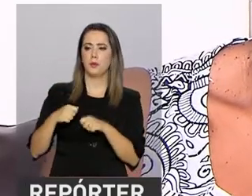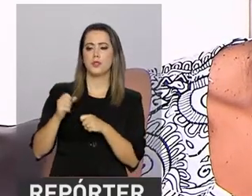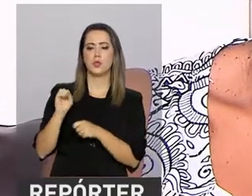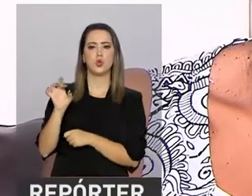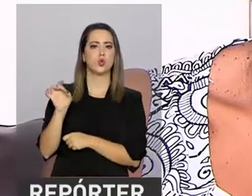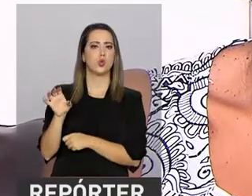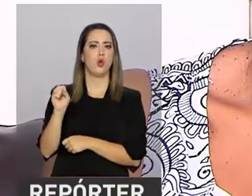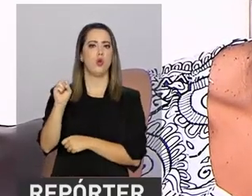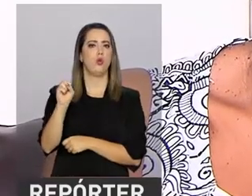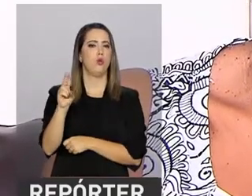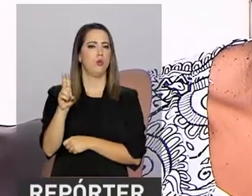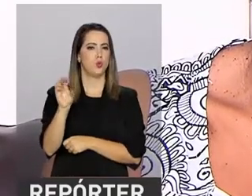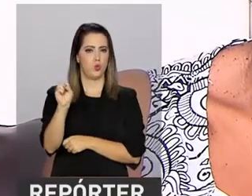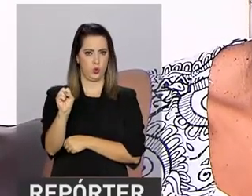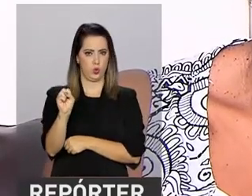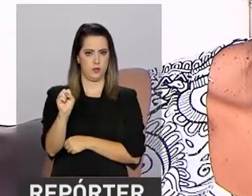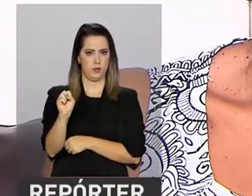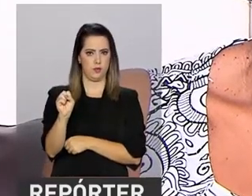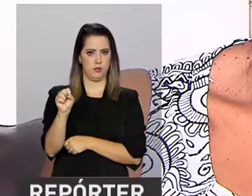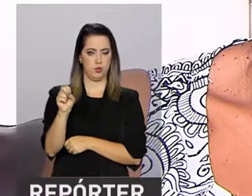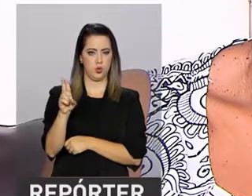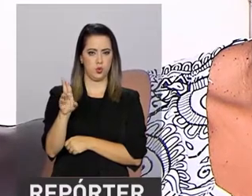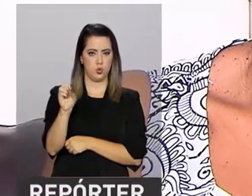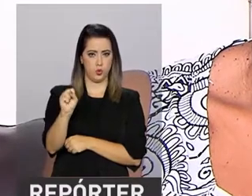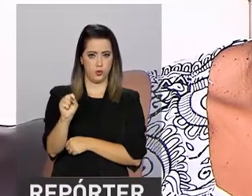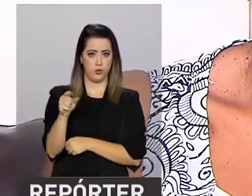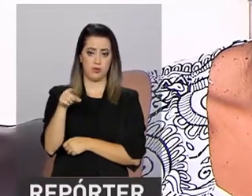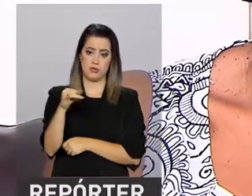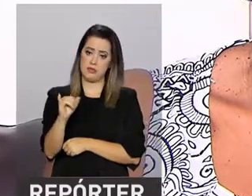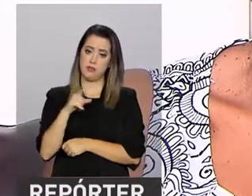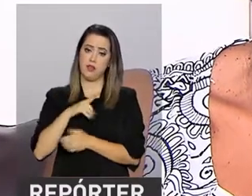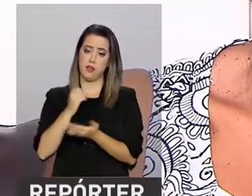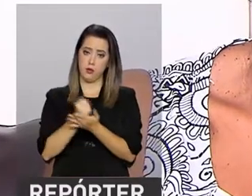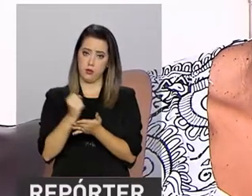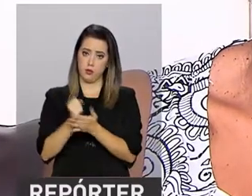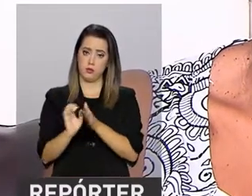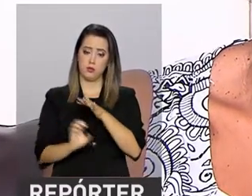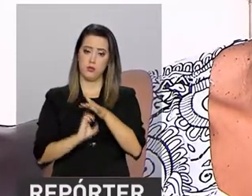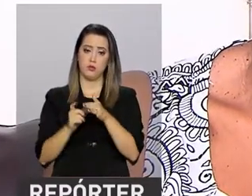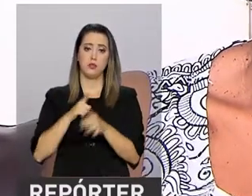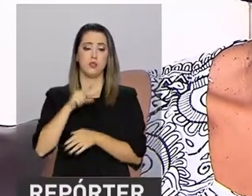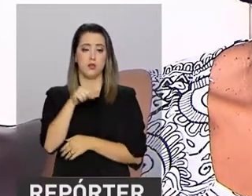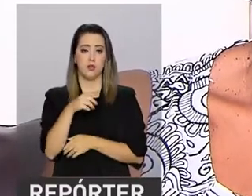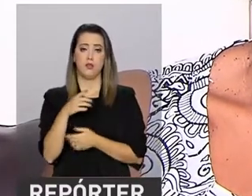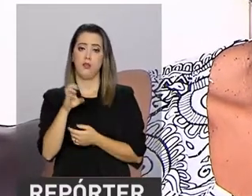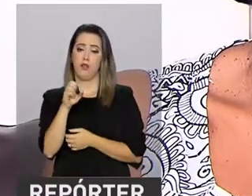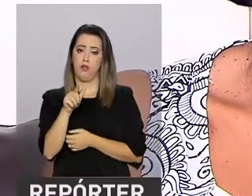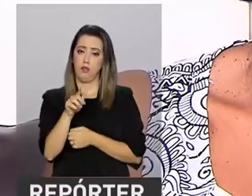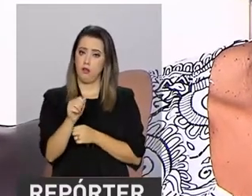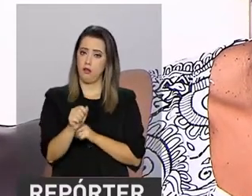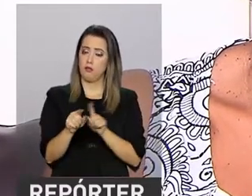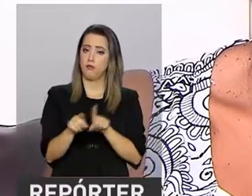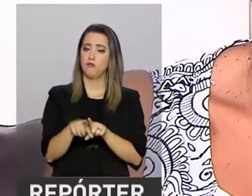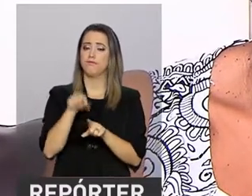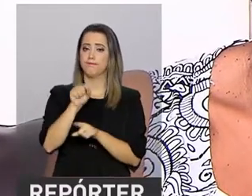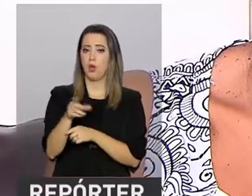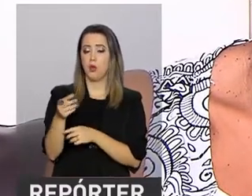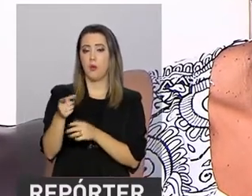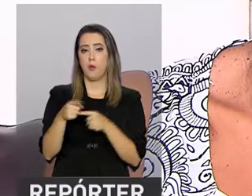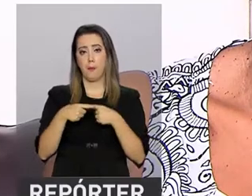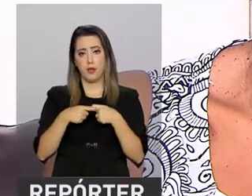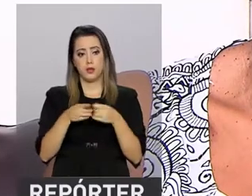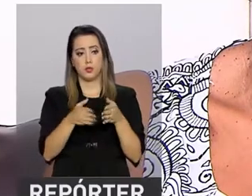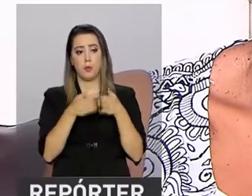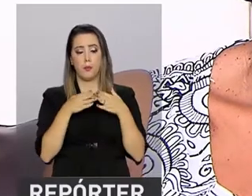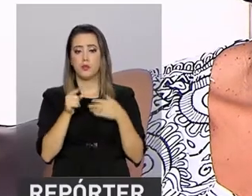sus apenas para poder adquirir medicamentos se você tem plano de saúde e é portador de esclerose múltipla e seu médico fez a solicitação para você